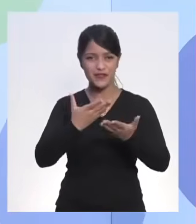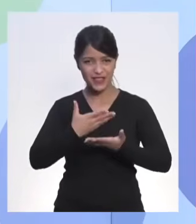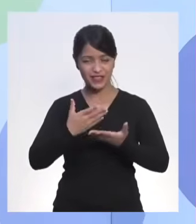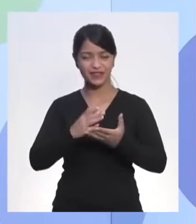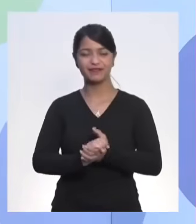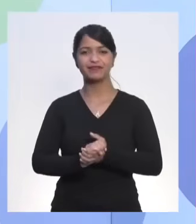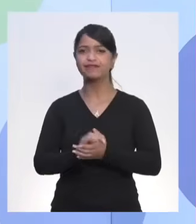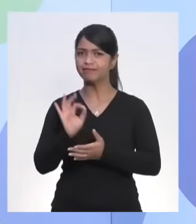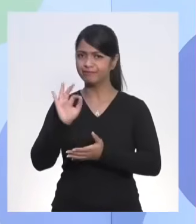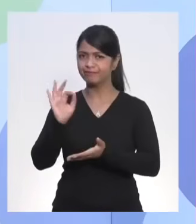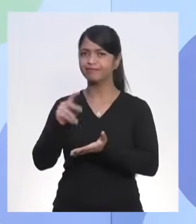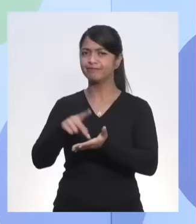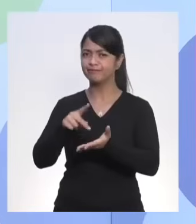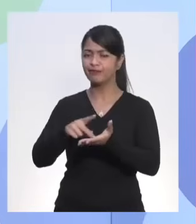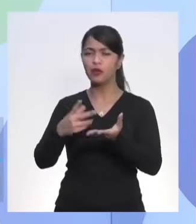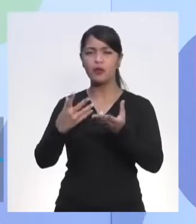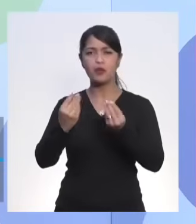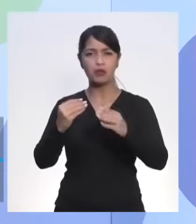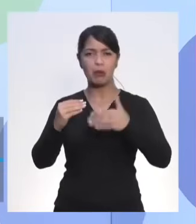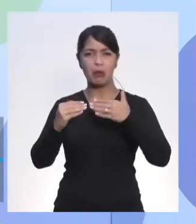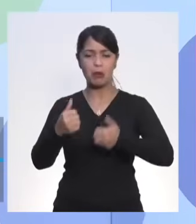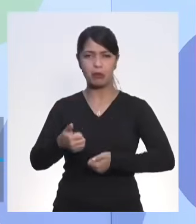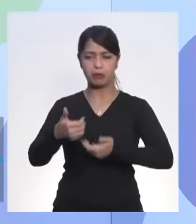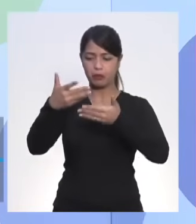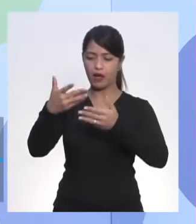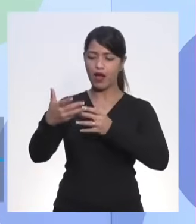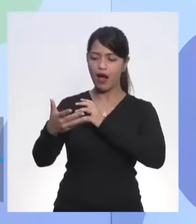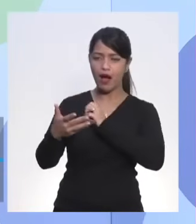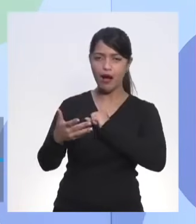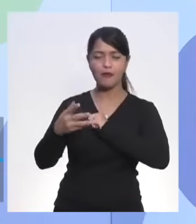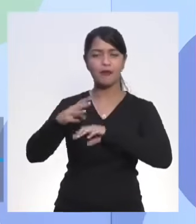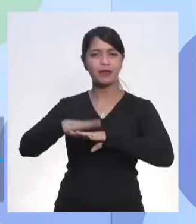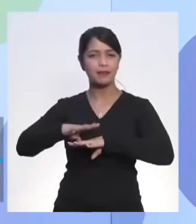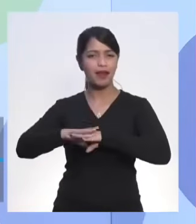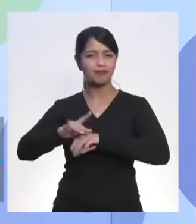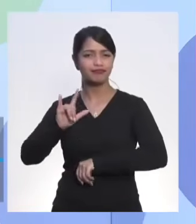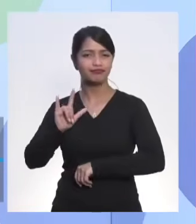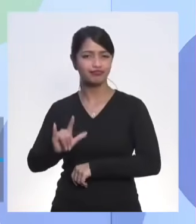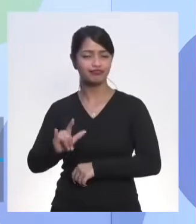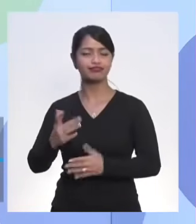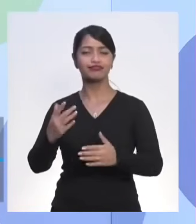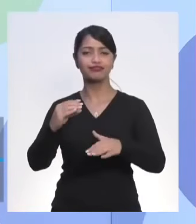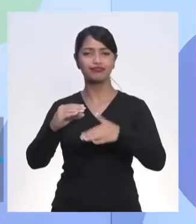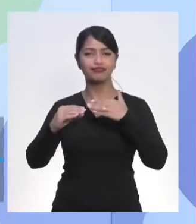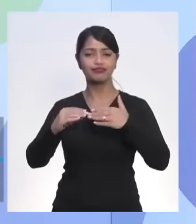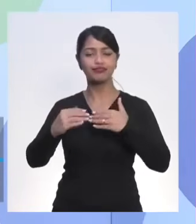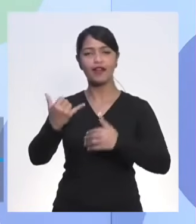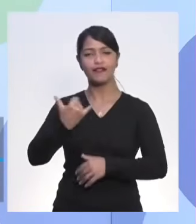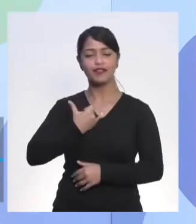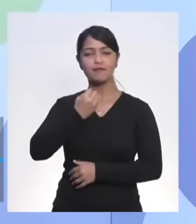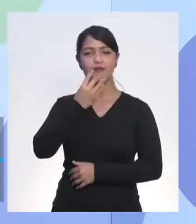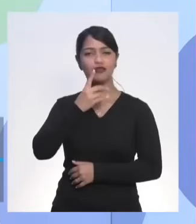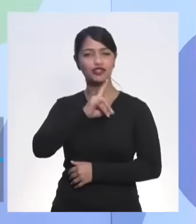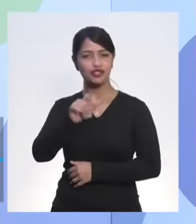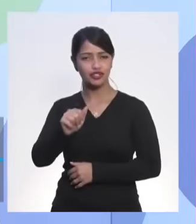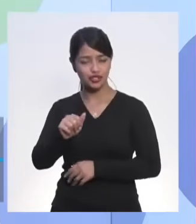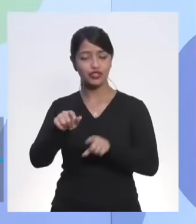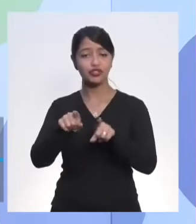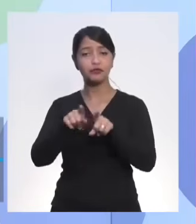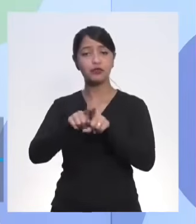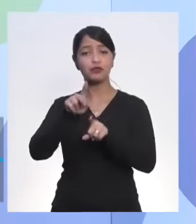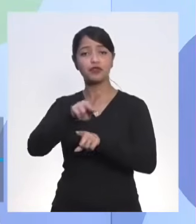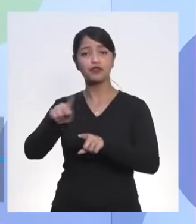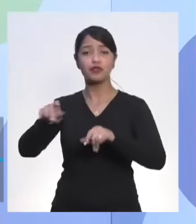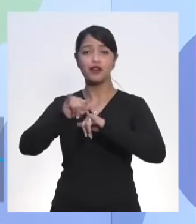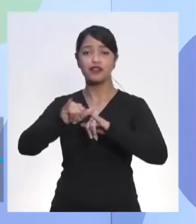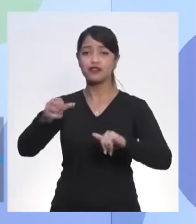gente aqui dizendo que ama matemática, dando bom dia, os professores dando bom dia para as galerinhas, né? Já estão te